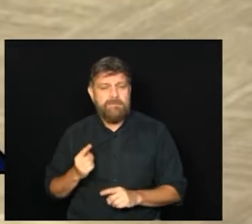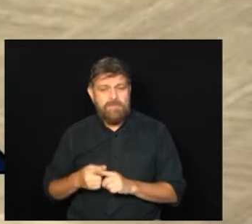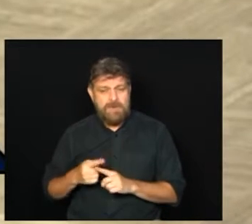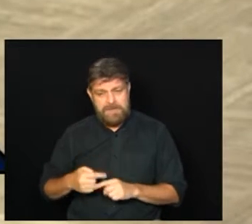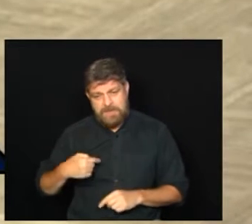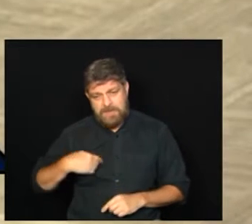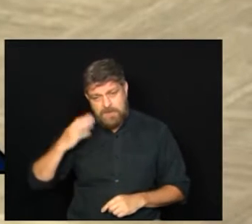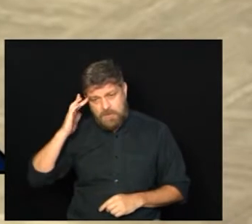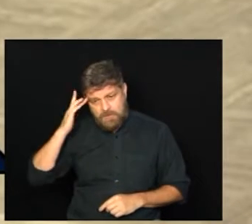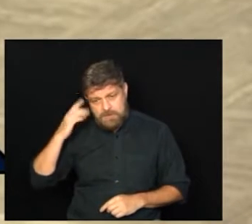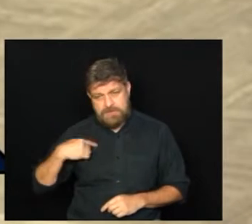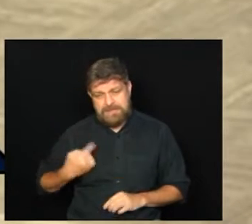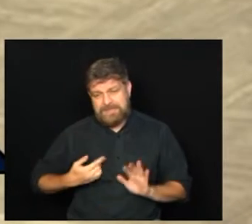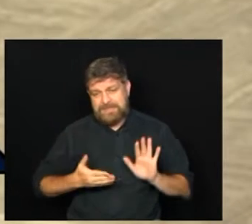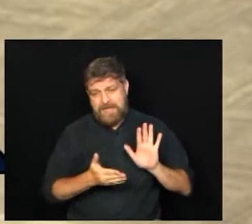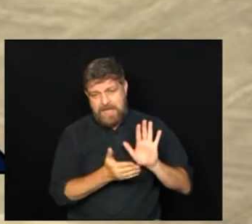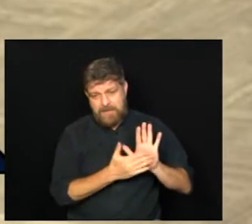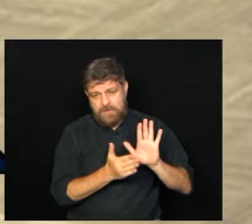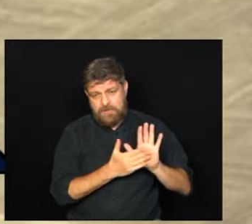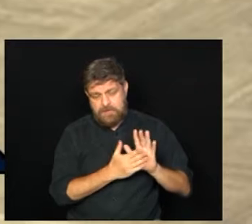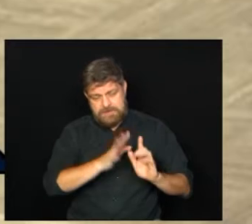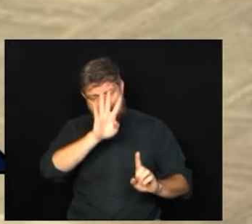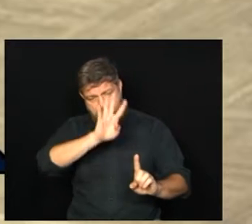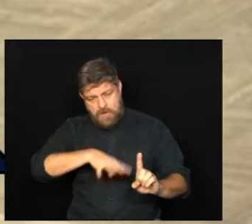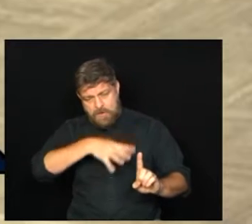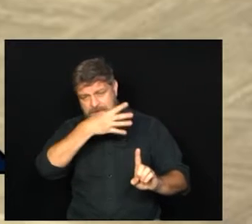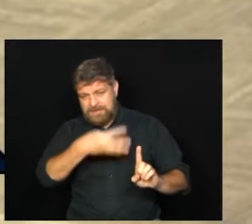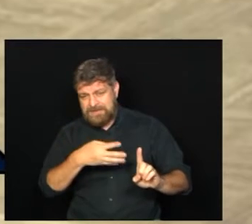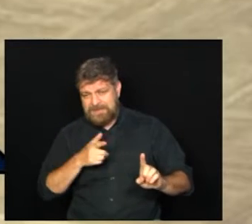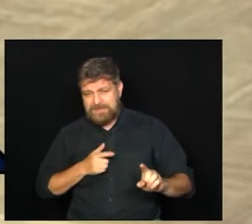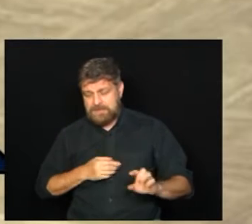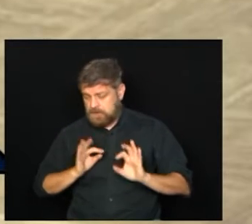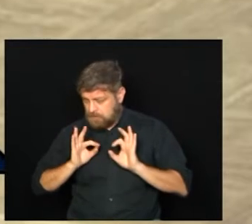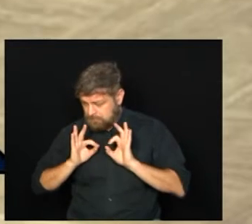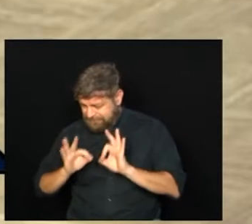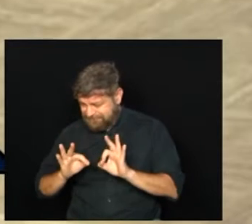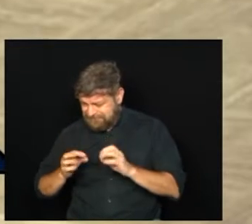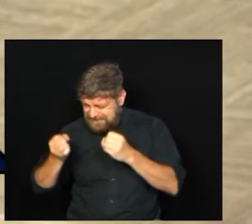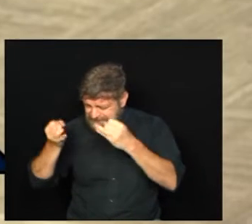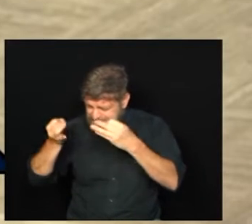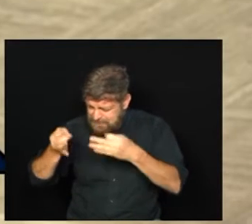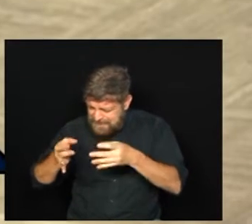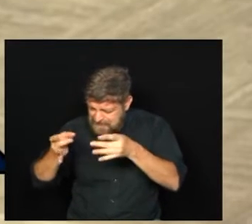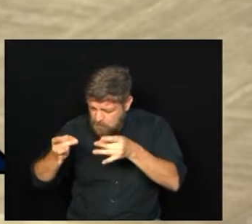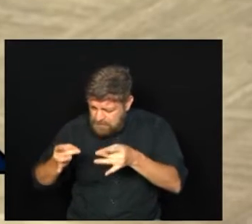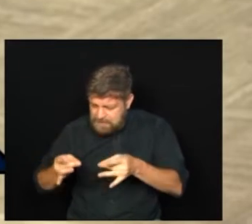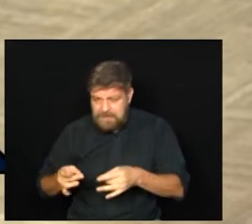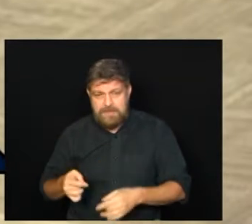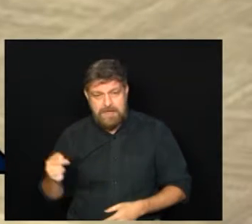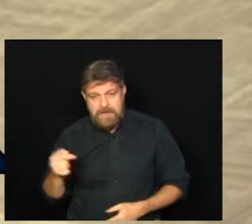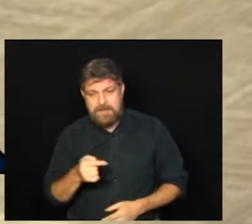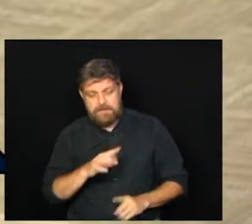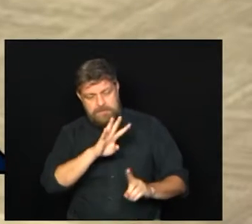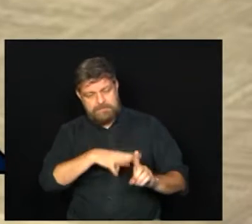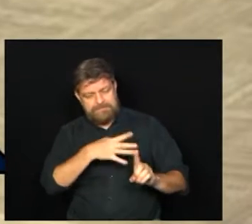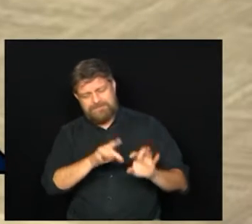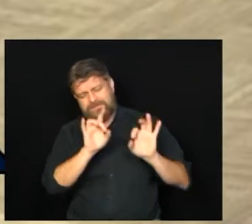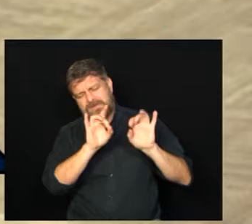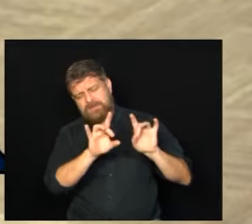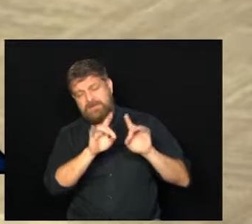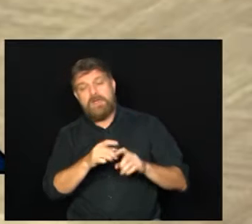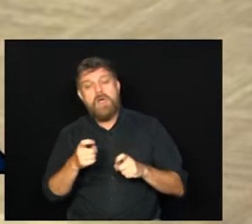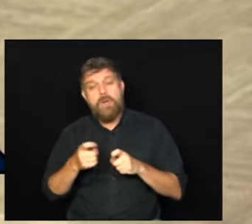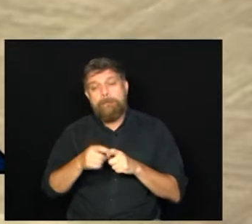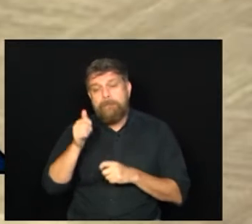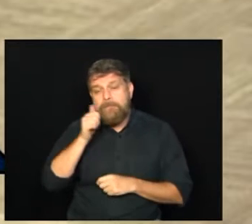quando a gente se propõe a fazer uma homenagem, ela tem que ser muito bem justificada. E essa homenagem especial é uma